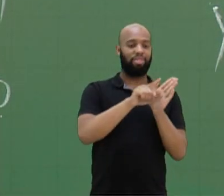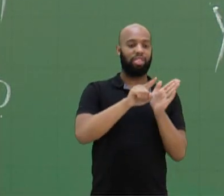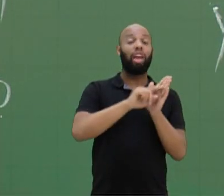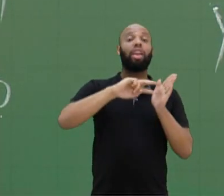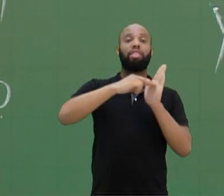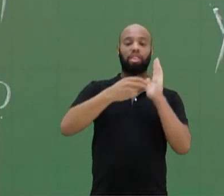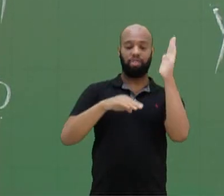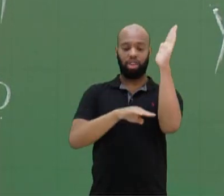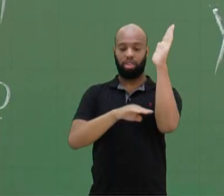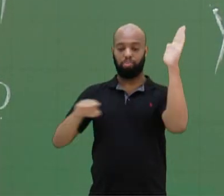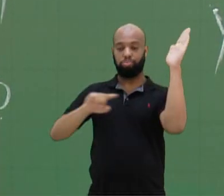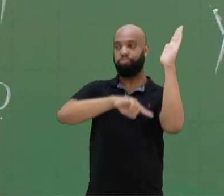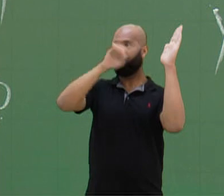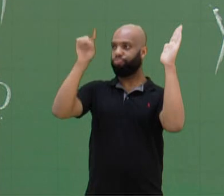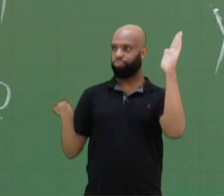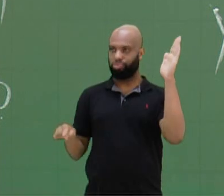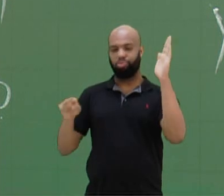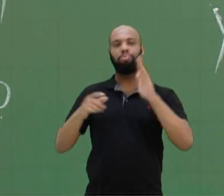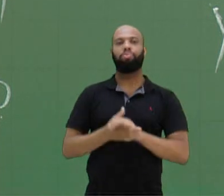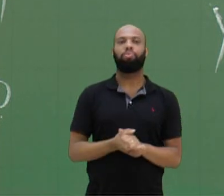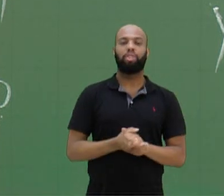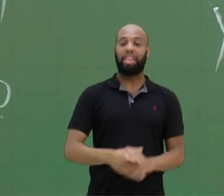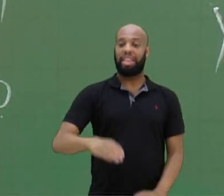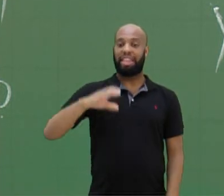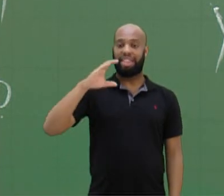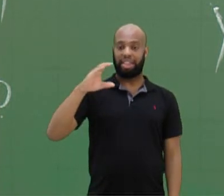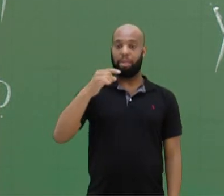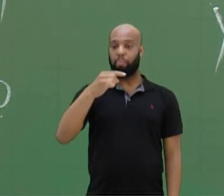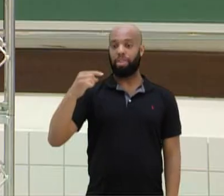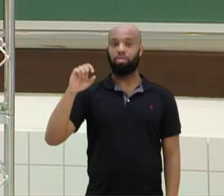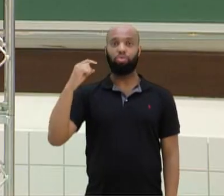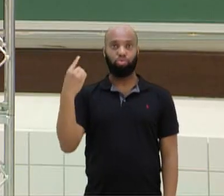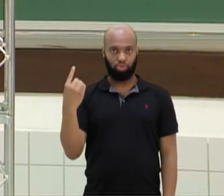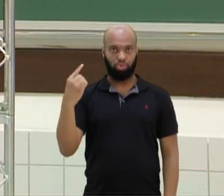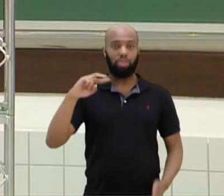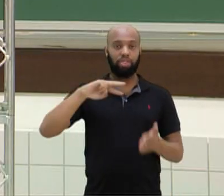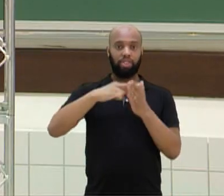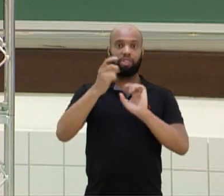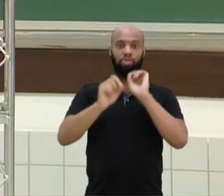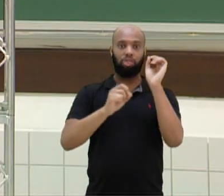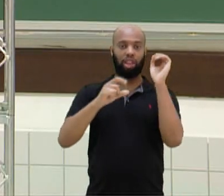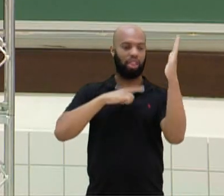Olha só a função, menos x² mais 2x menos 1.